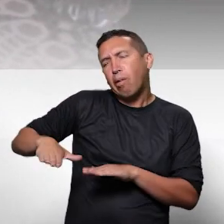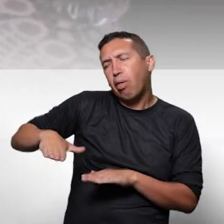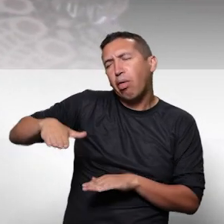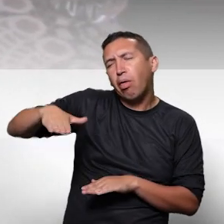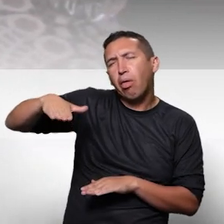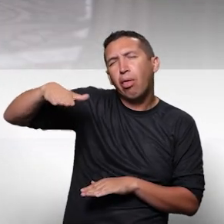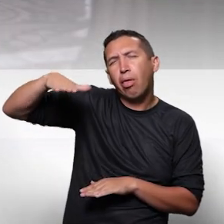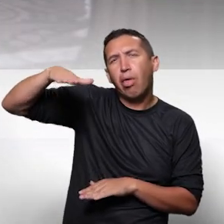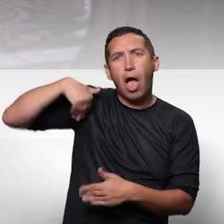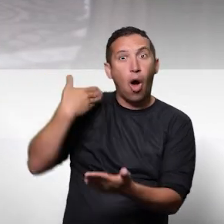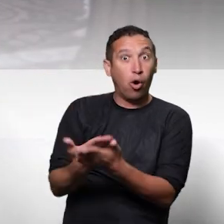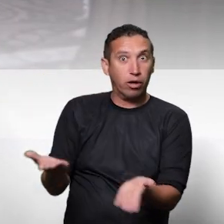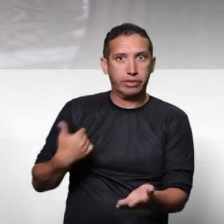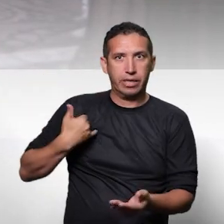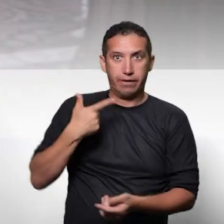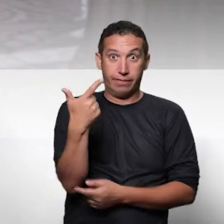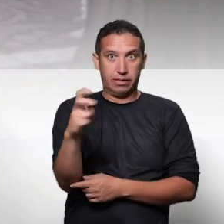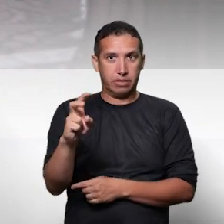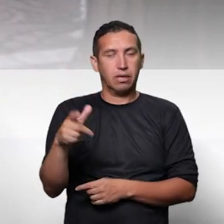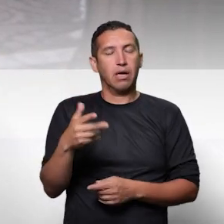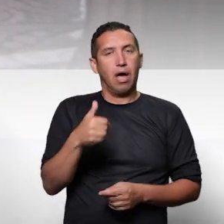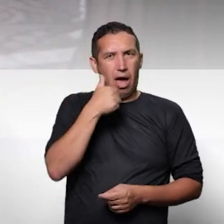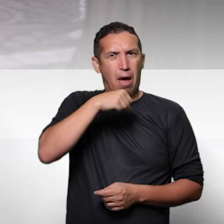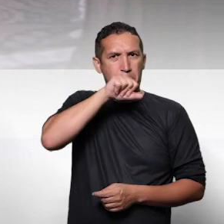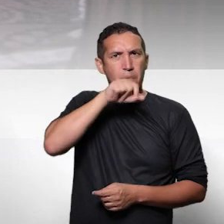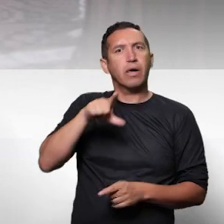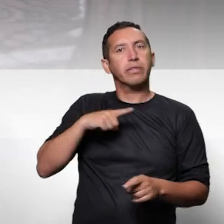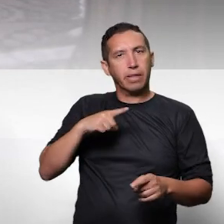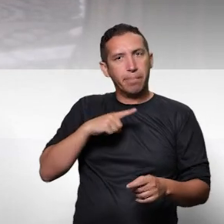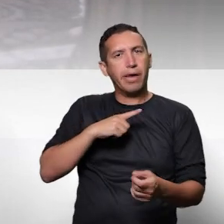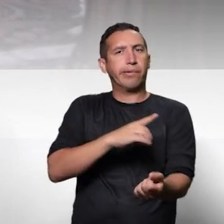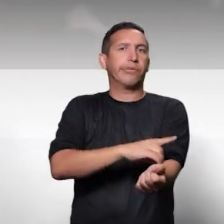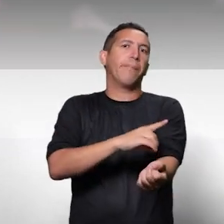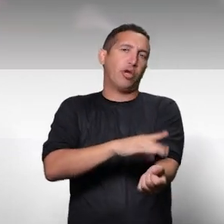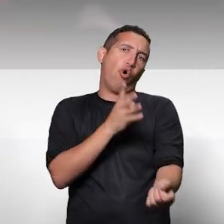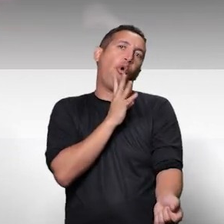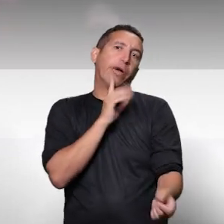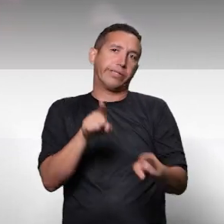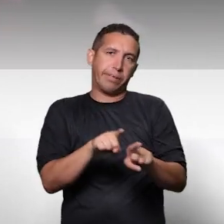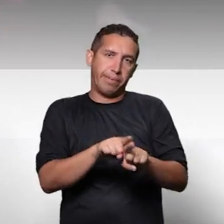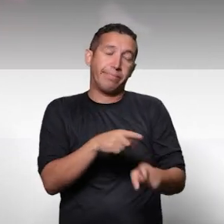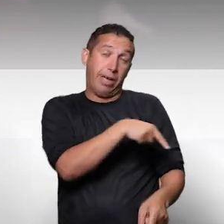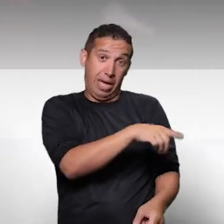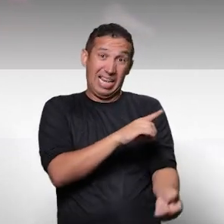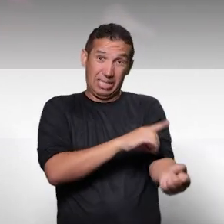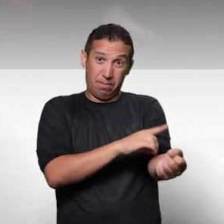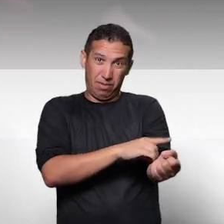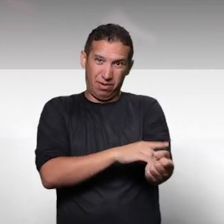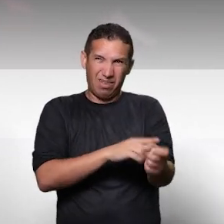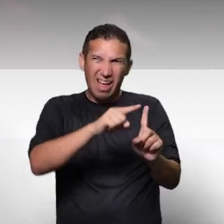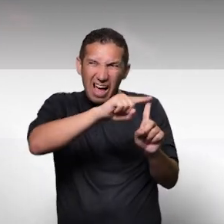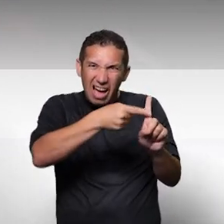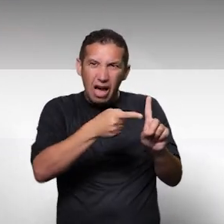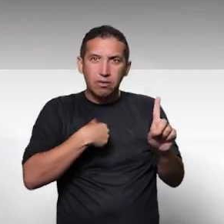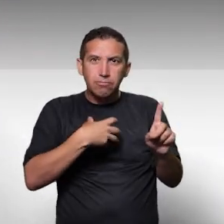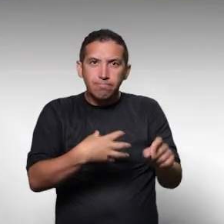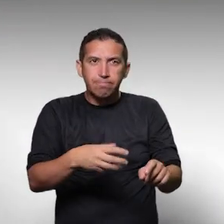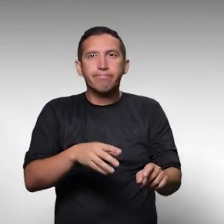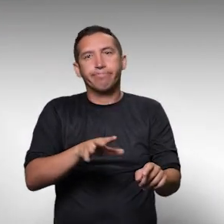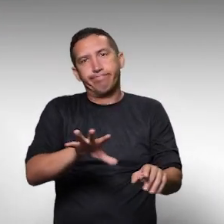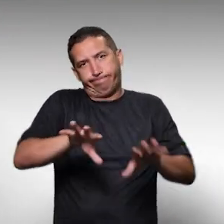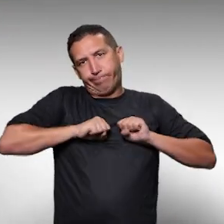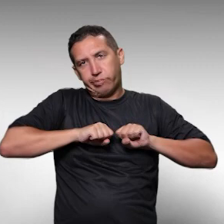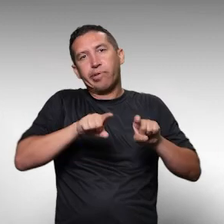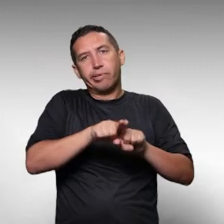com diabetes doença que a mãe dele Dona wila também conhece bem ela teve diabetes gestacional e após